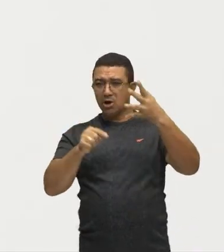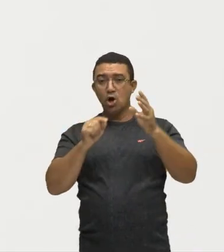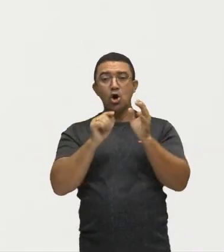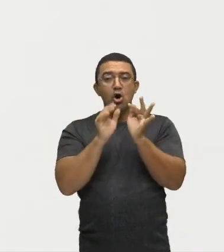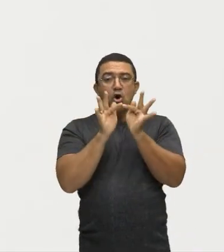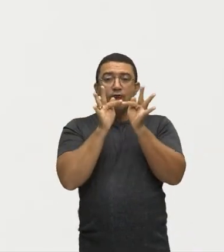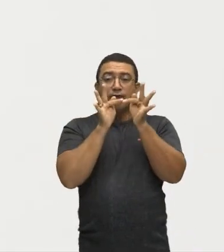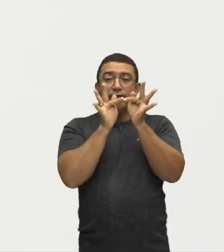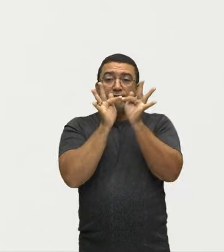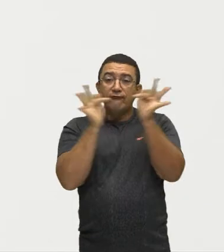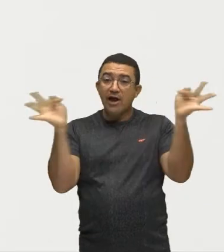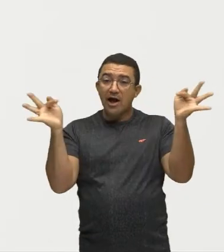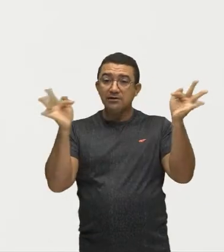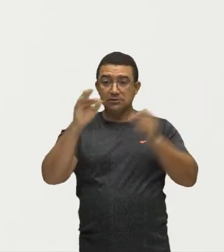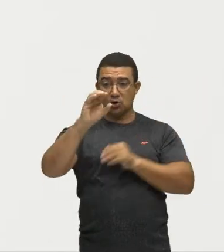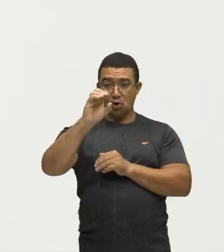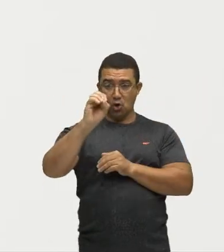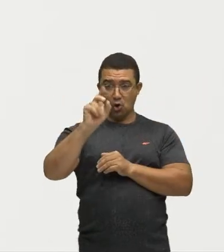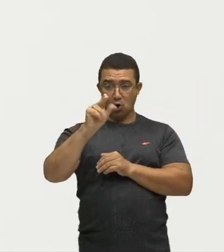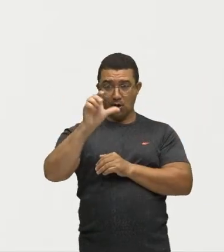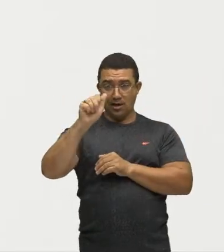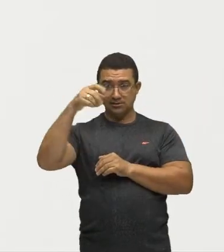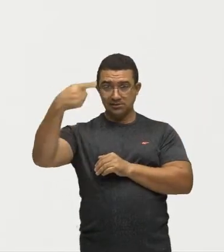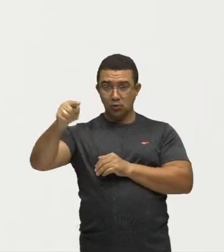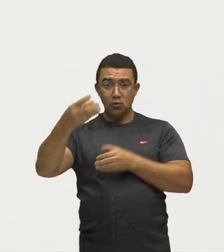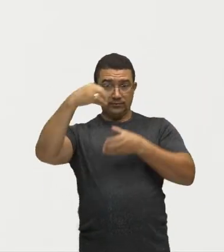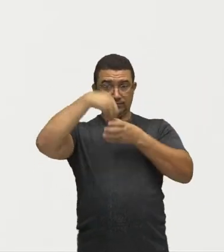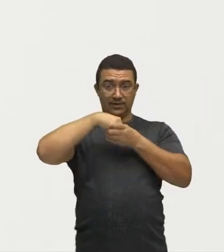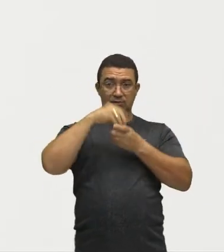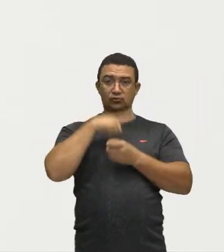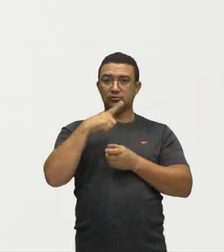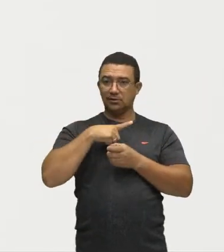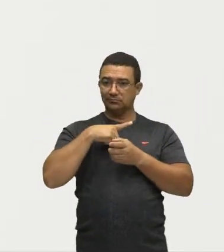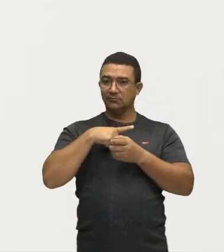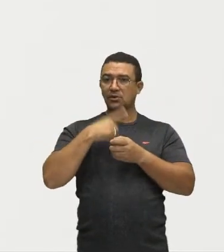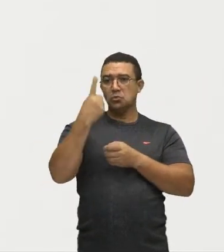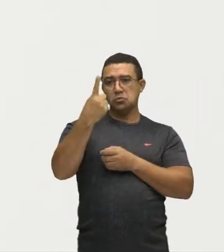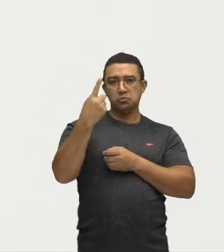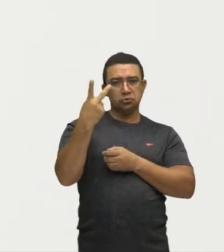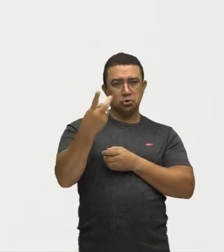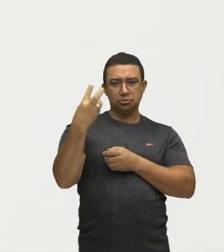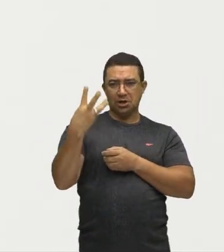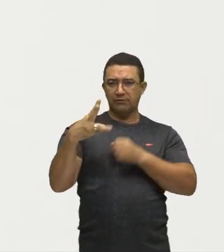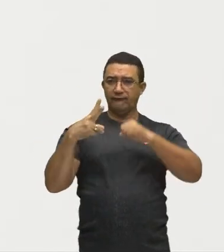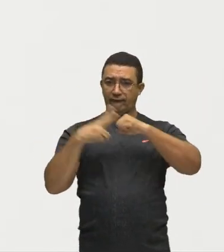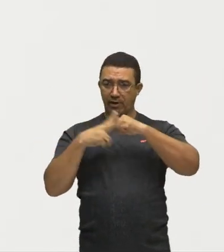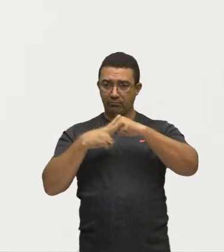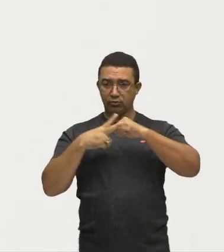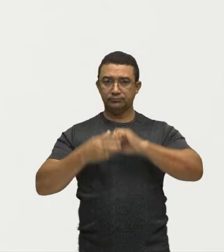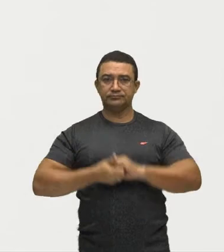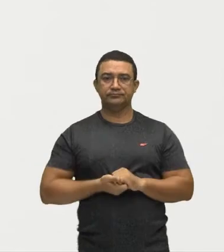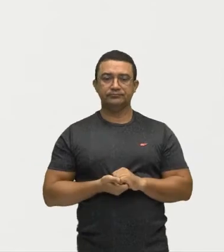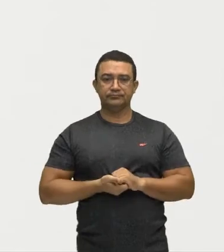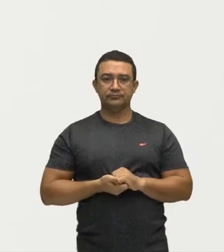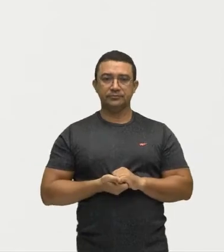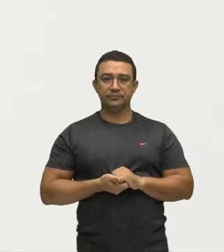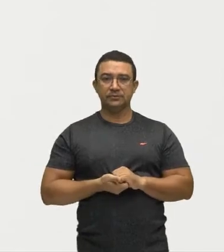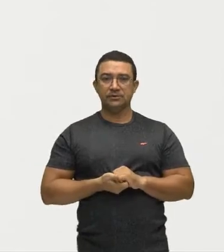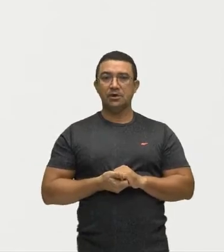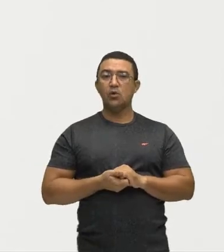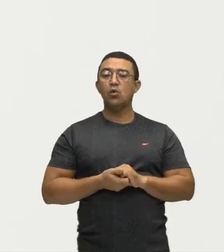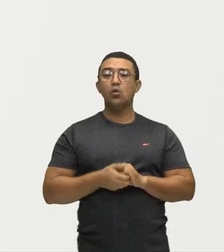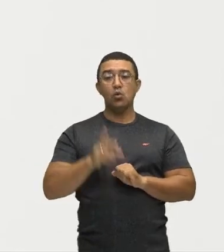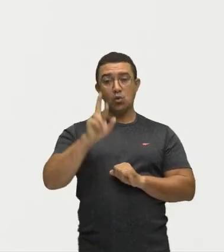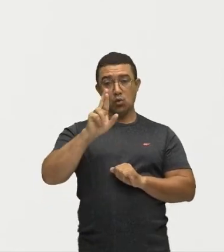período composto de 3 orações. Olha só. Rodrigo foi até o quarto, acendeu a luz, procurou o livro. 3 verbos,